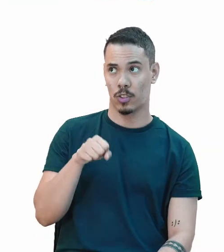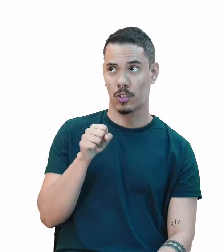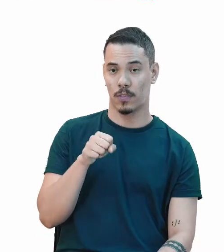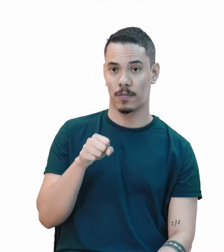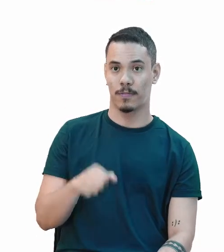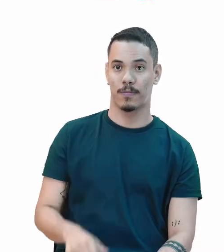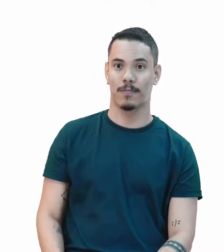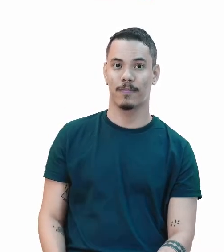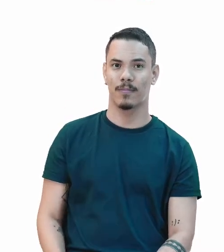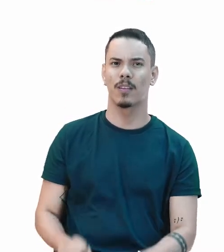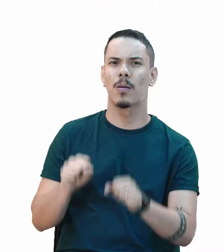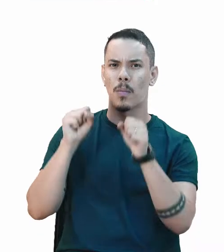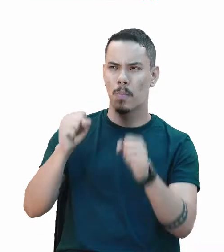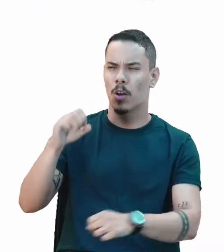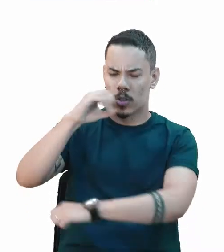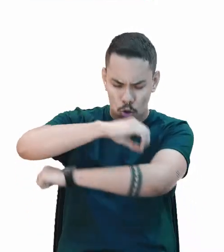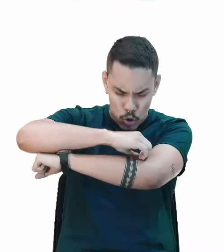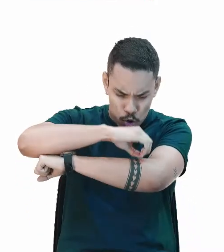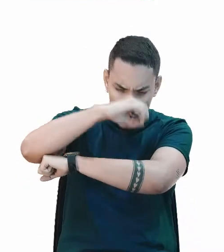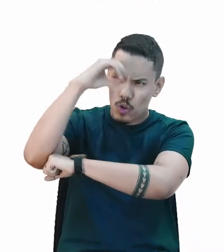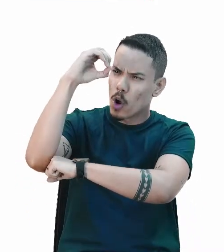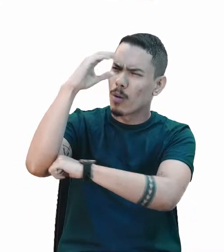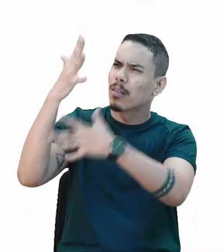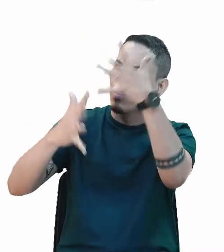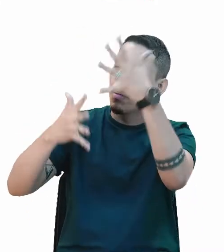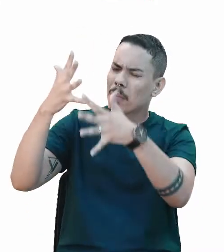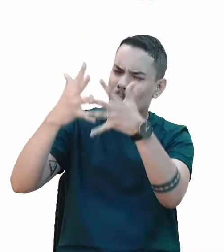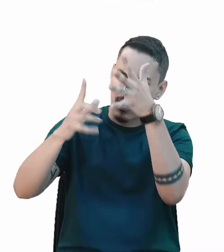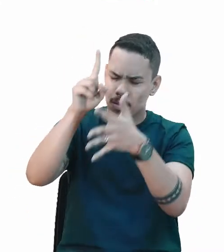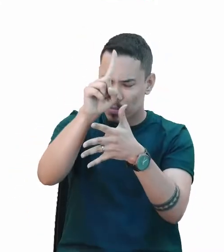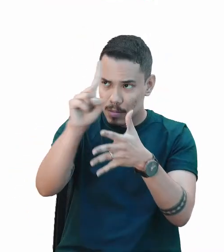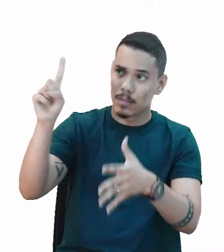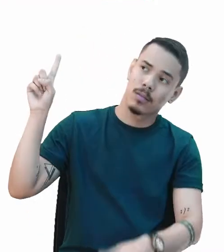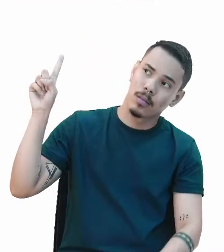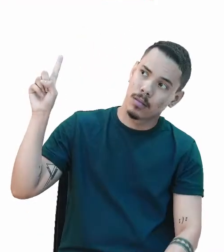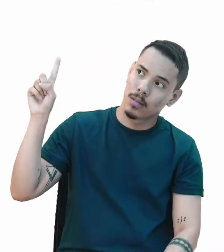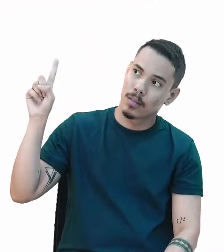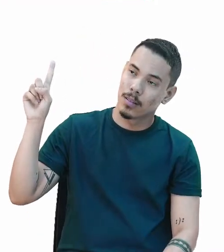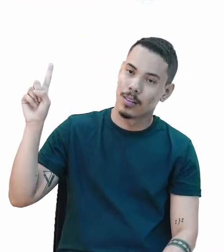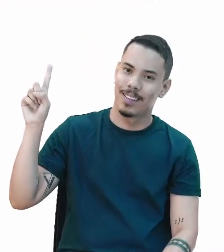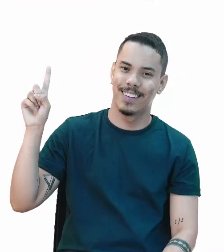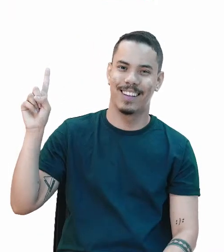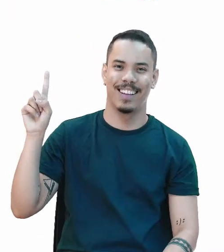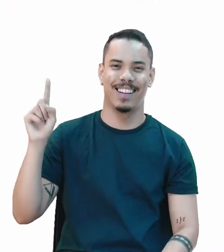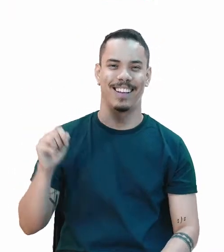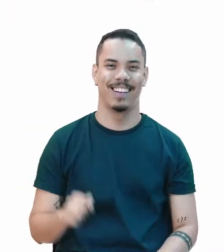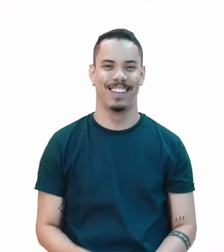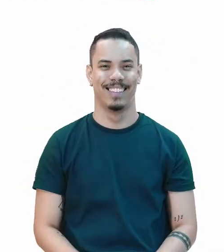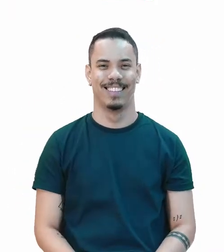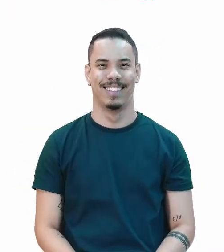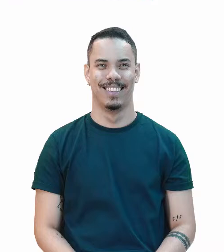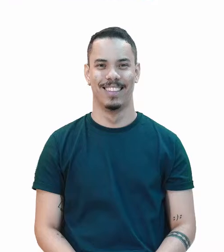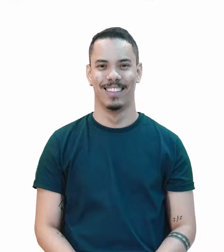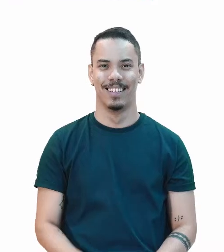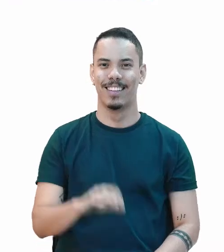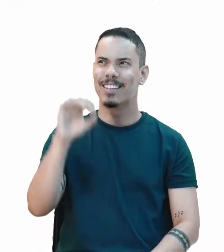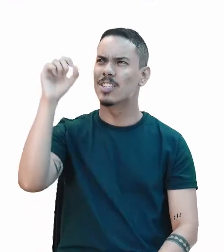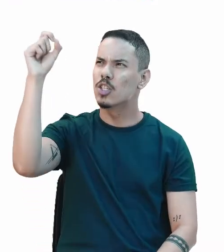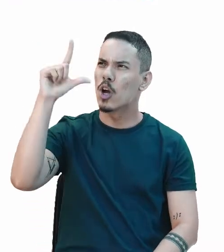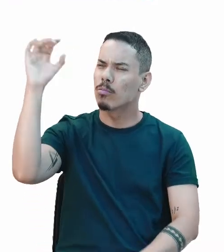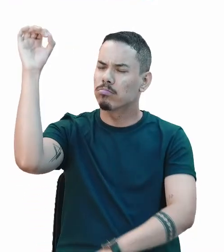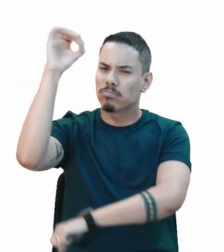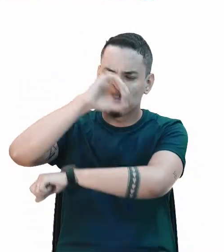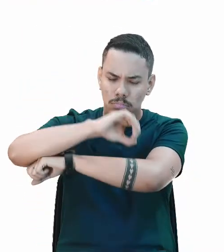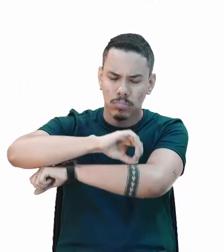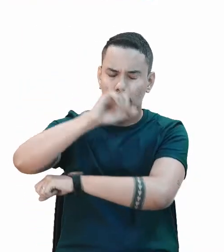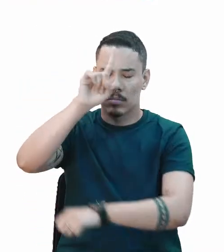mim. Pode sair da frente do meu sol? Ou seja, você está tampando o sol, eu não estou